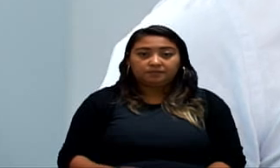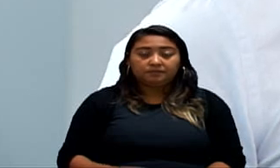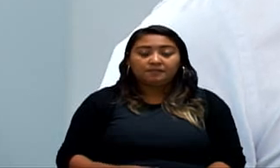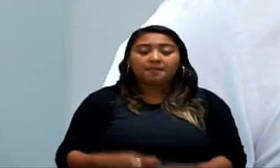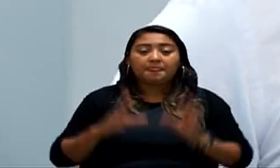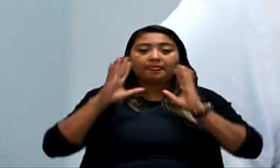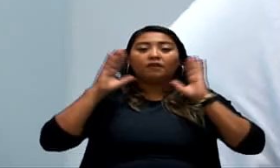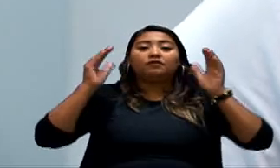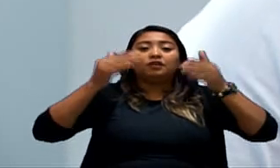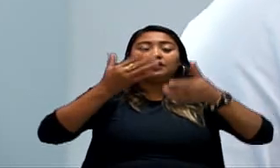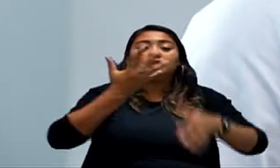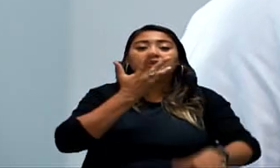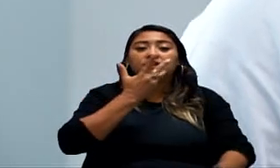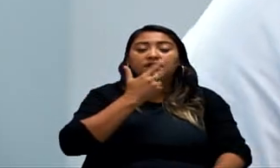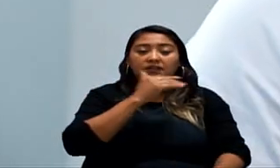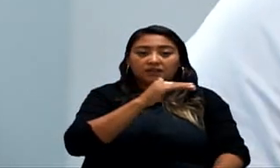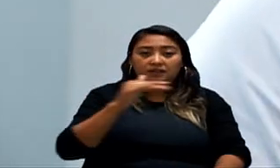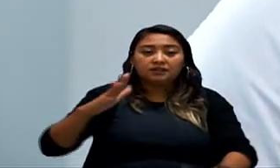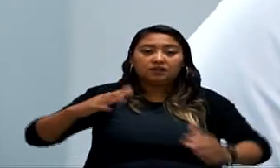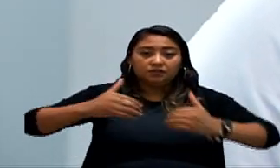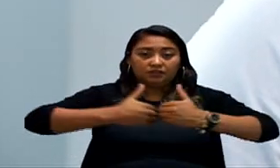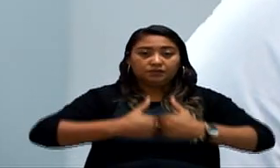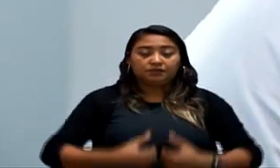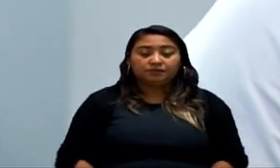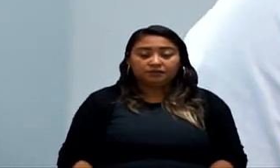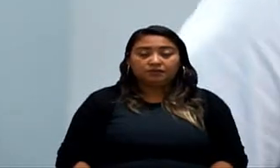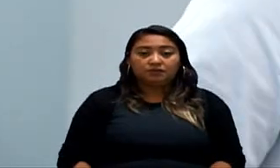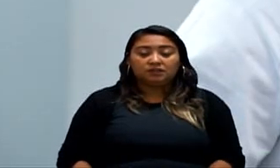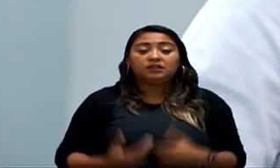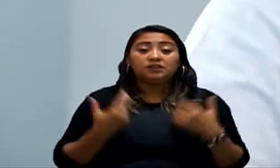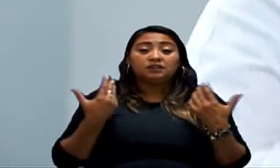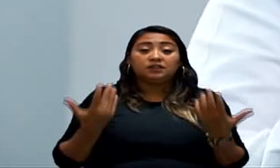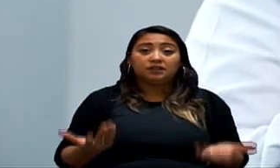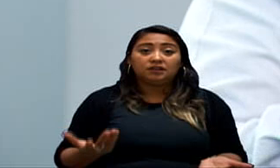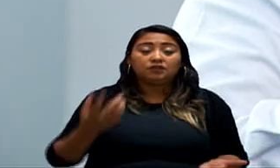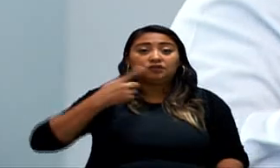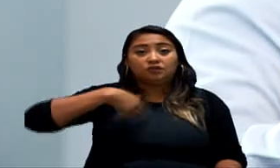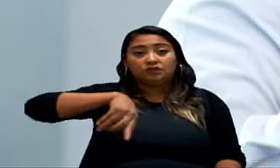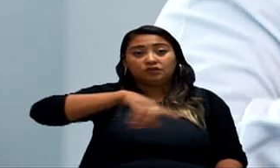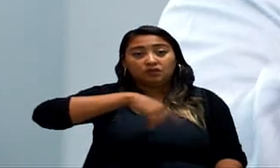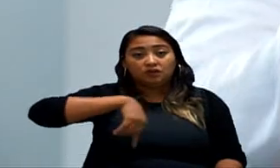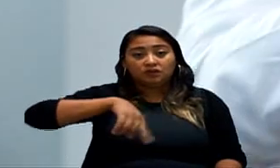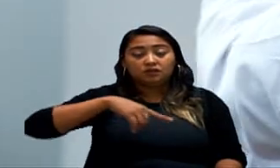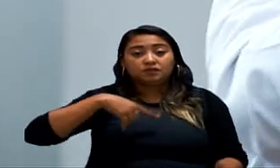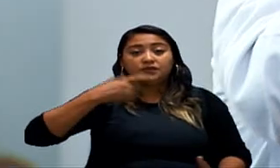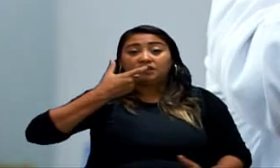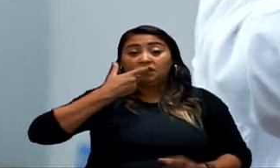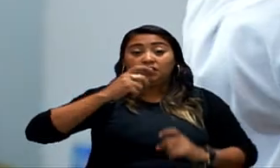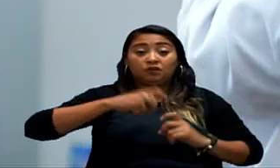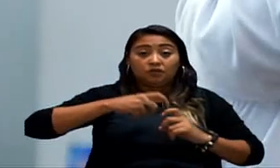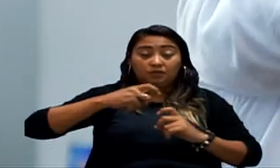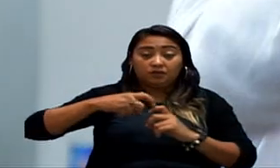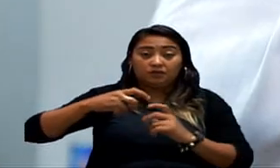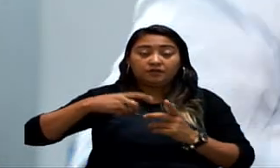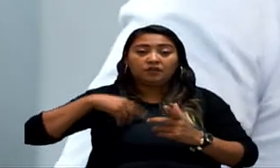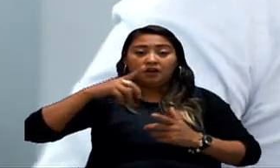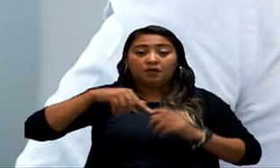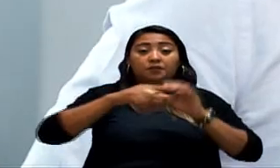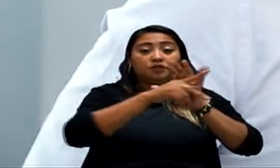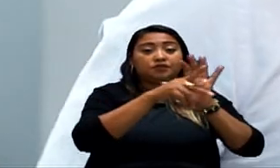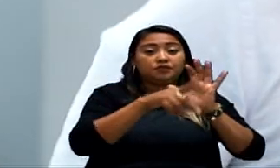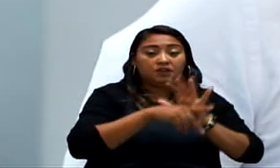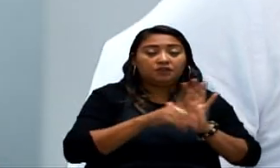nas crianças com autismo. Tá? Então, o nosso odontomóvel, né, que é esse projeto que